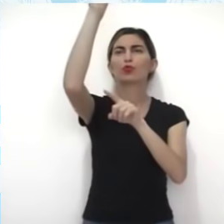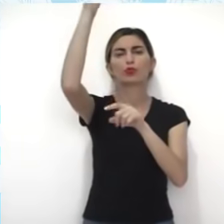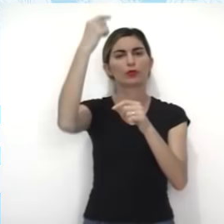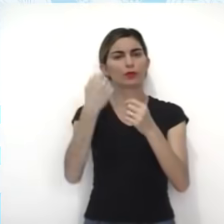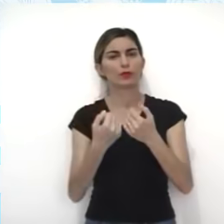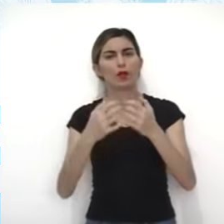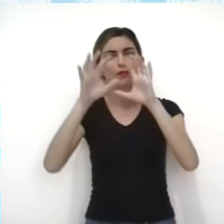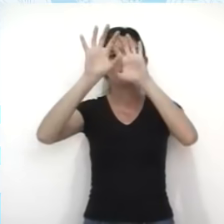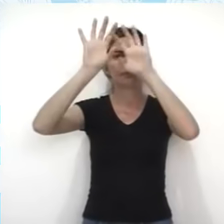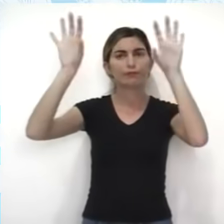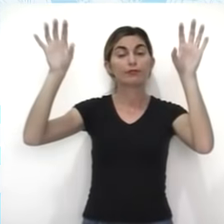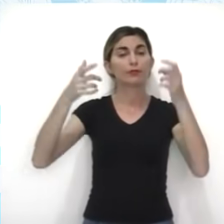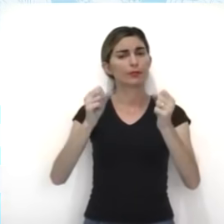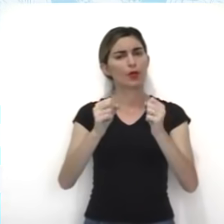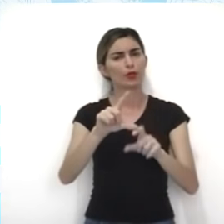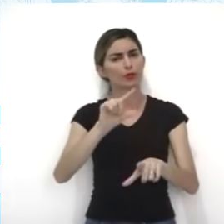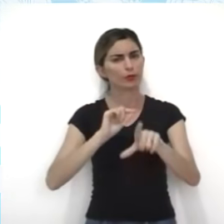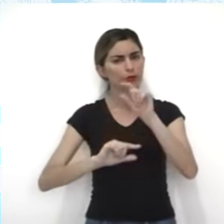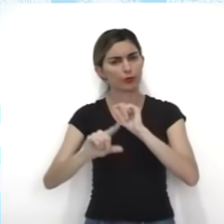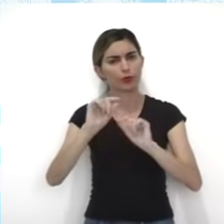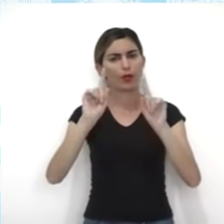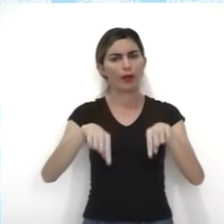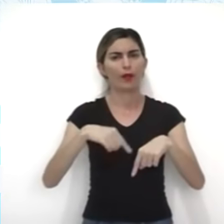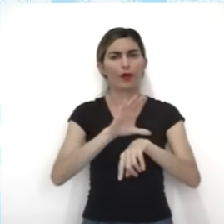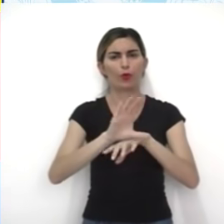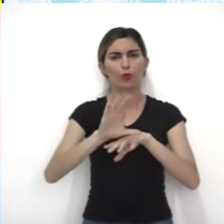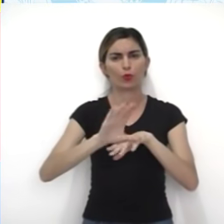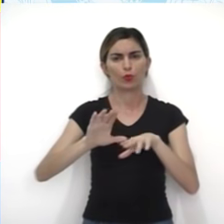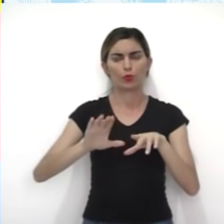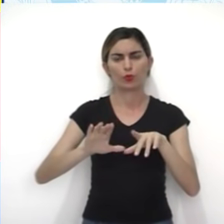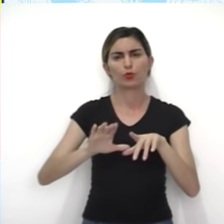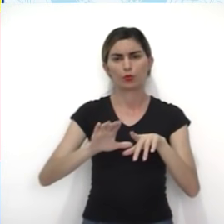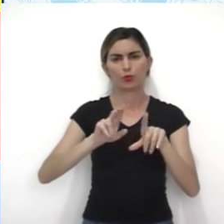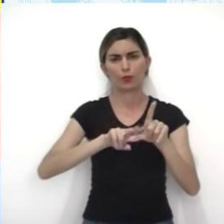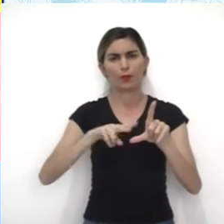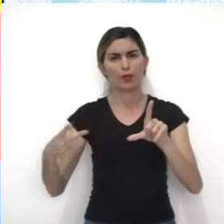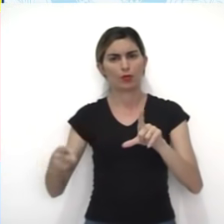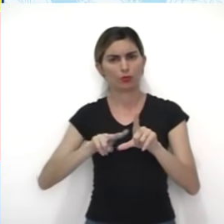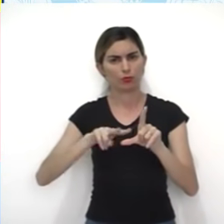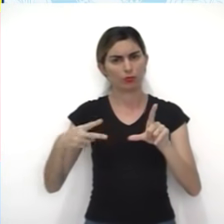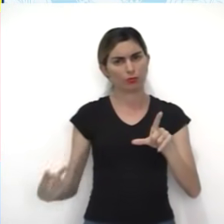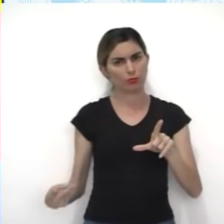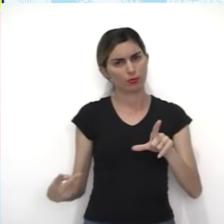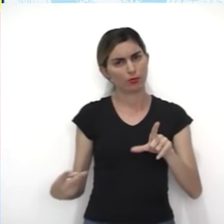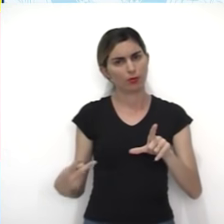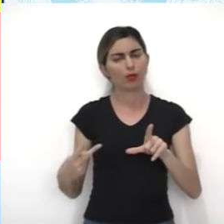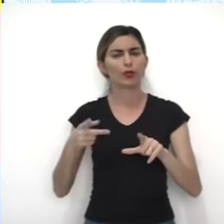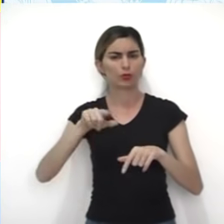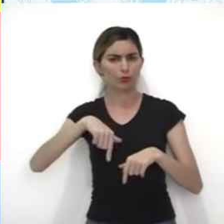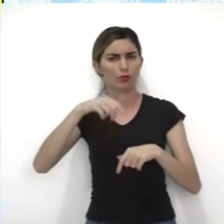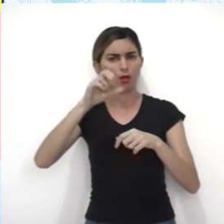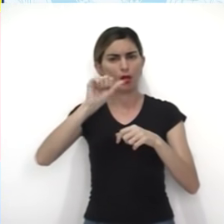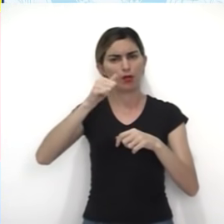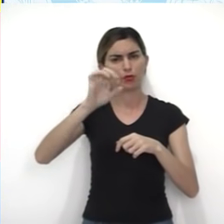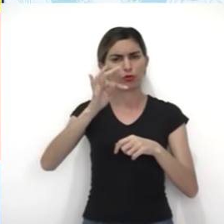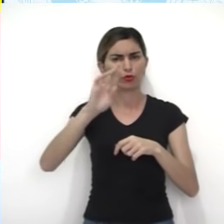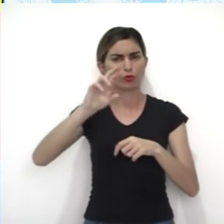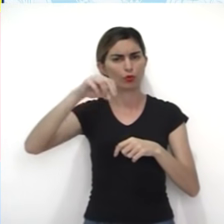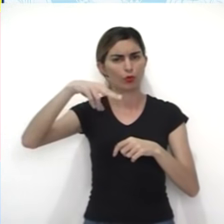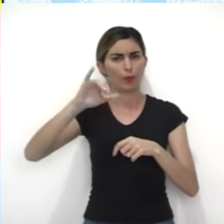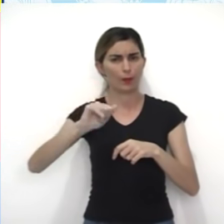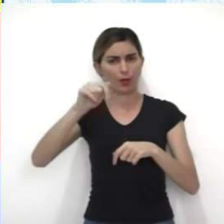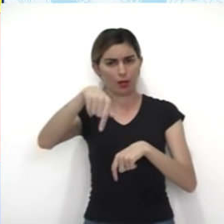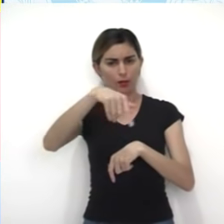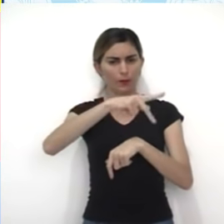mas aí você pode escolher um caminho e esse caminho é o curso de bacharelado em astronomia no nosso país nós